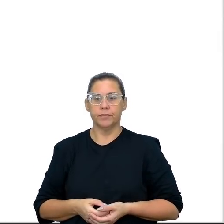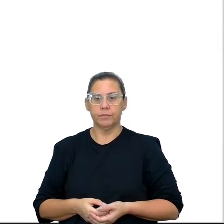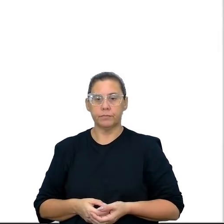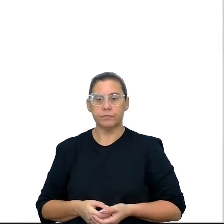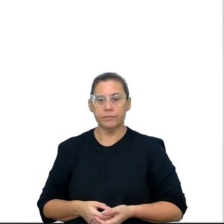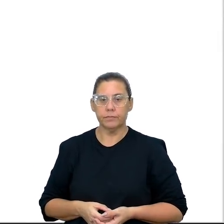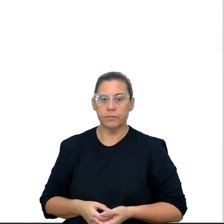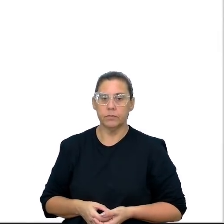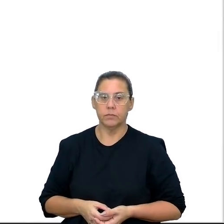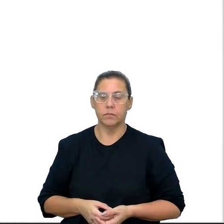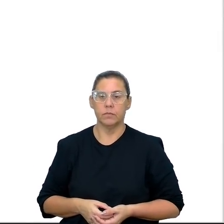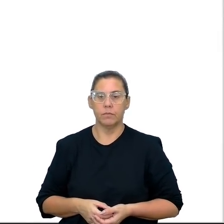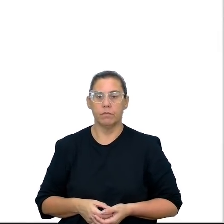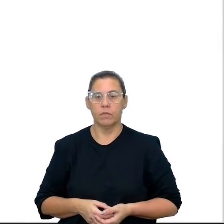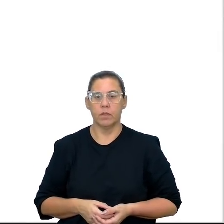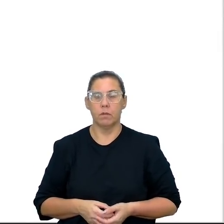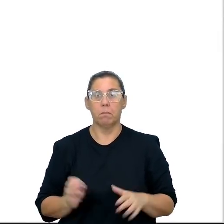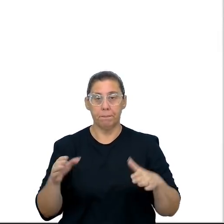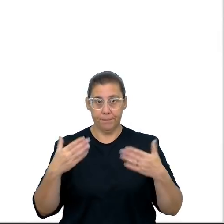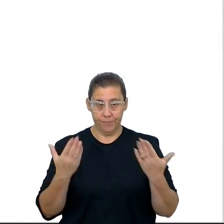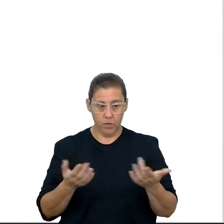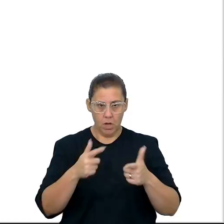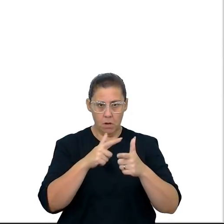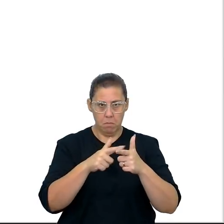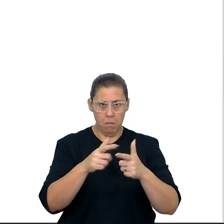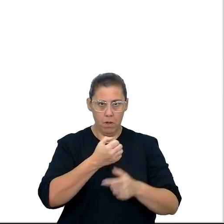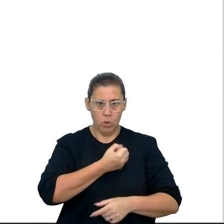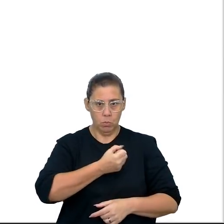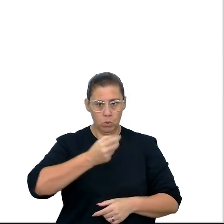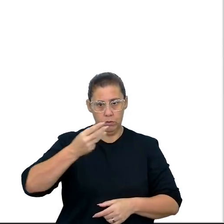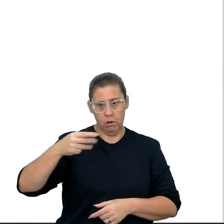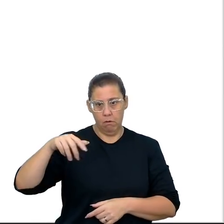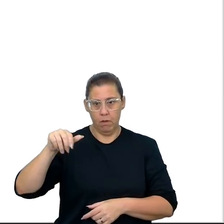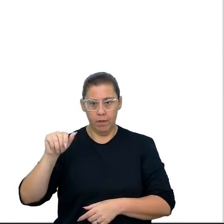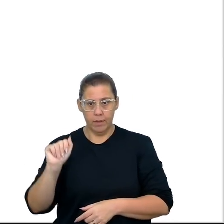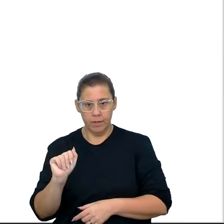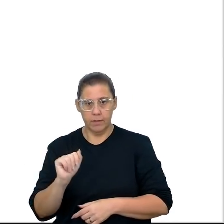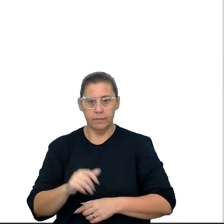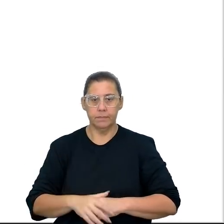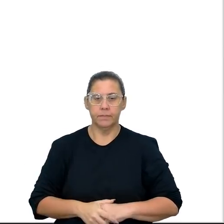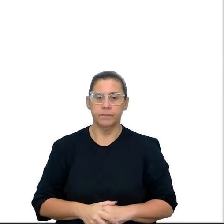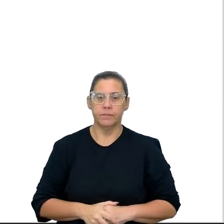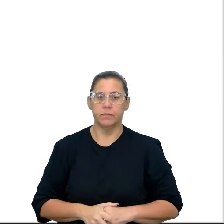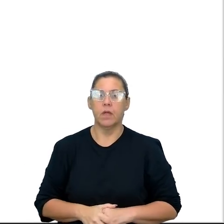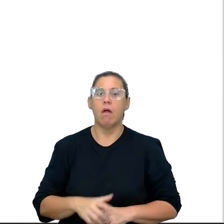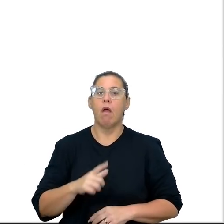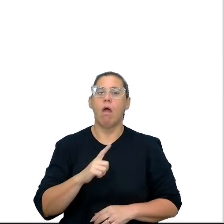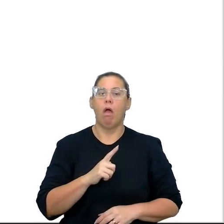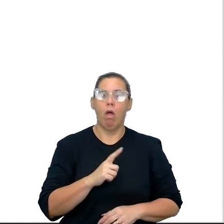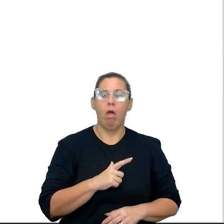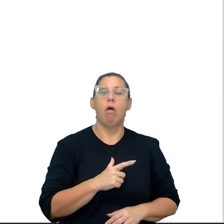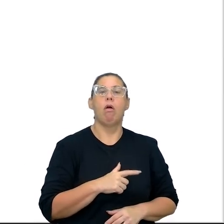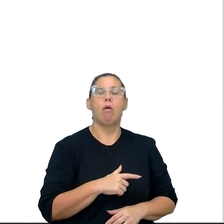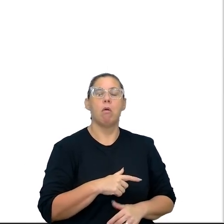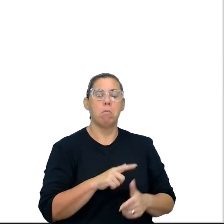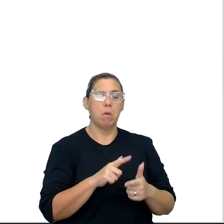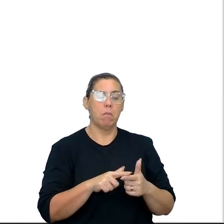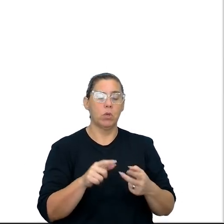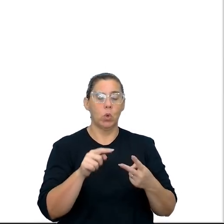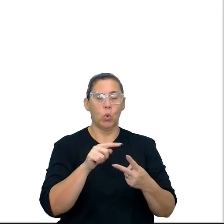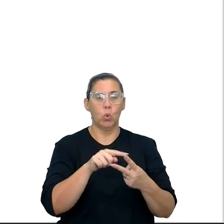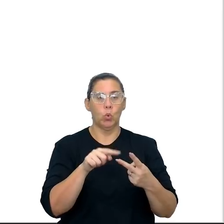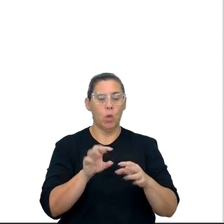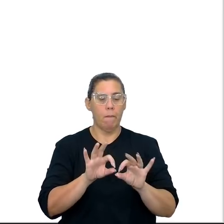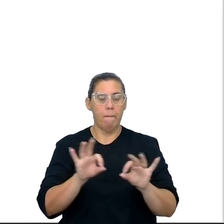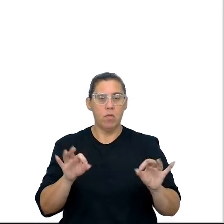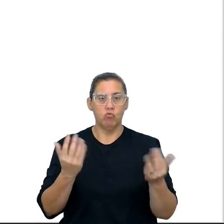E aí, nesse problema 3A, ele é um problema que ele traz duas medidas